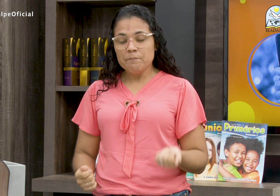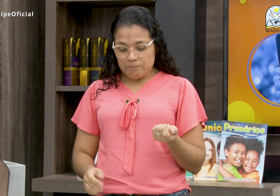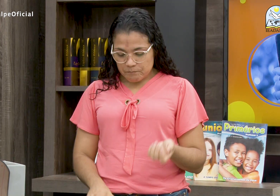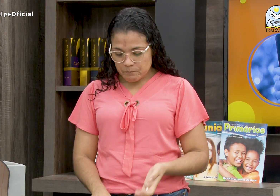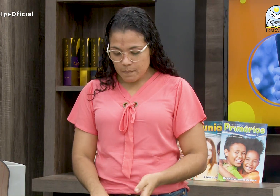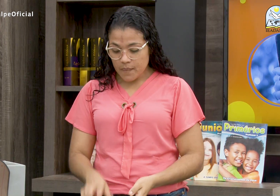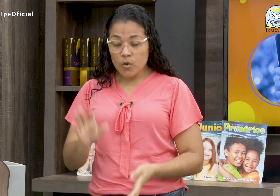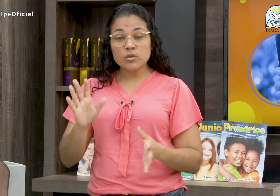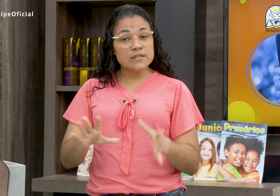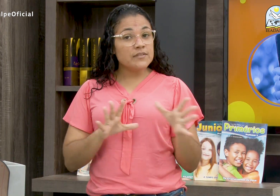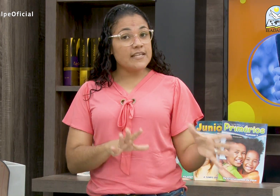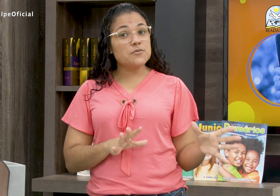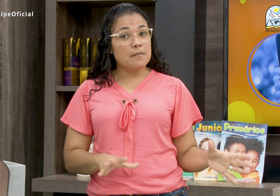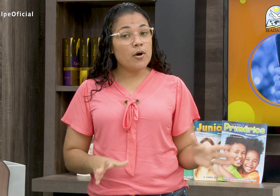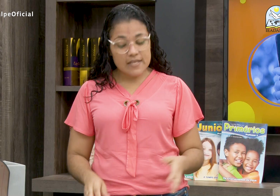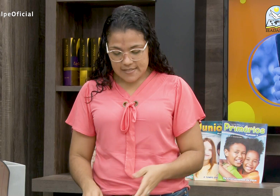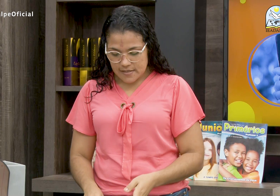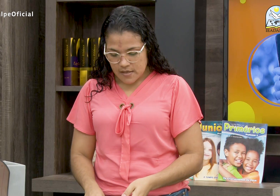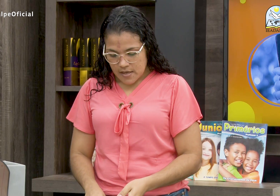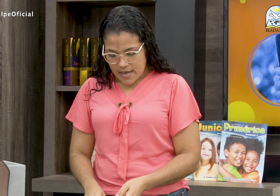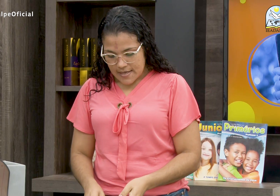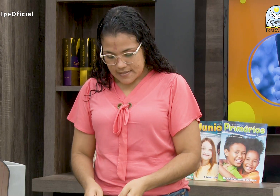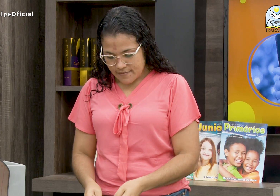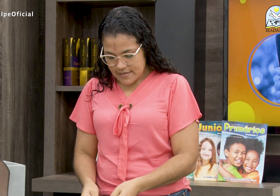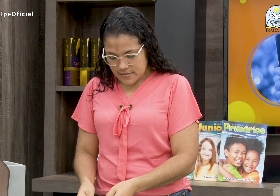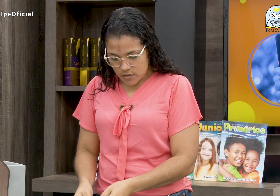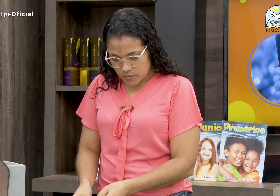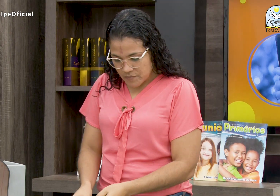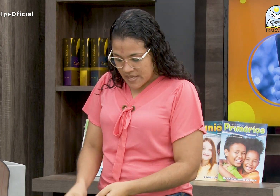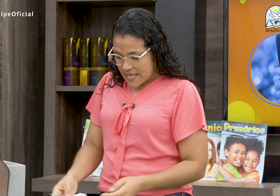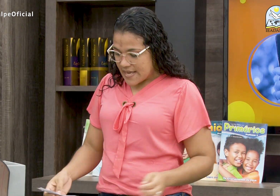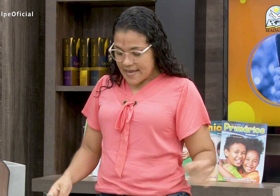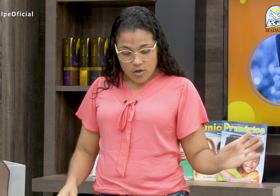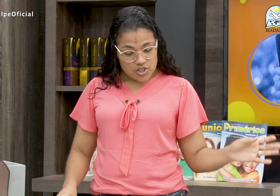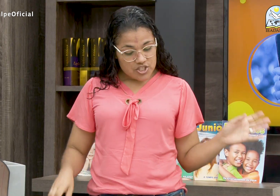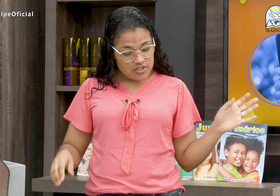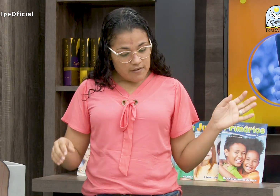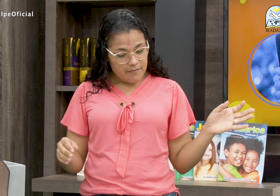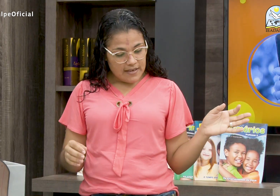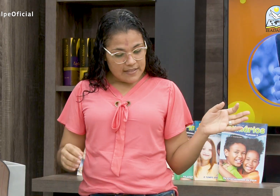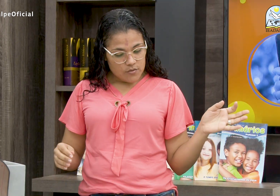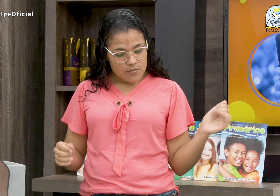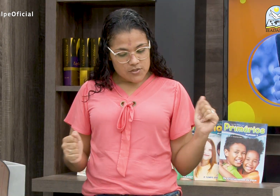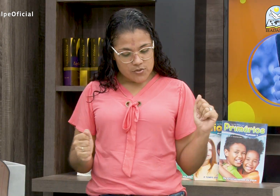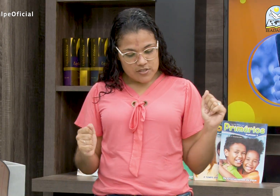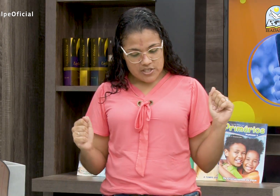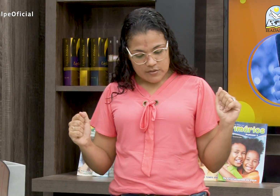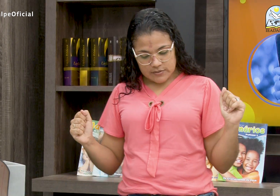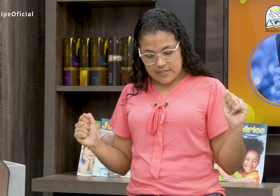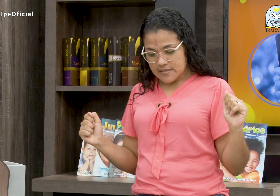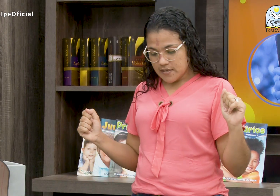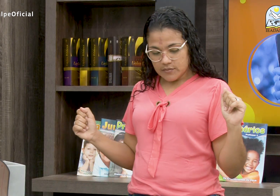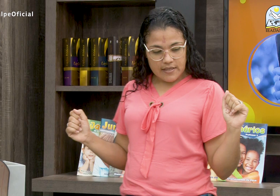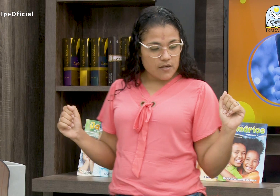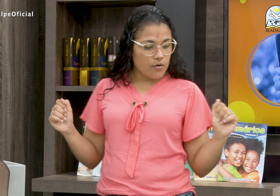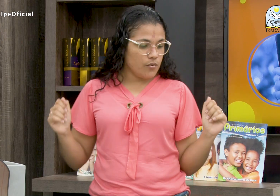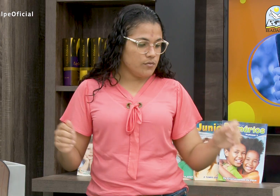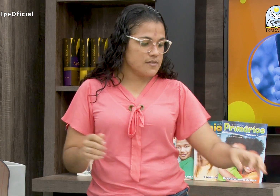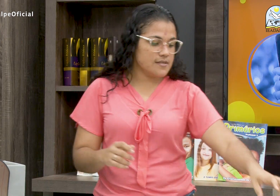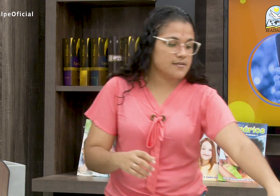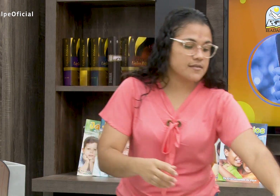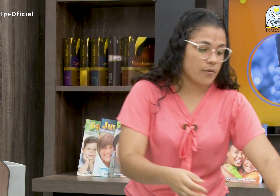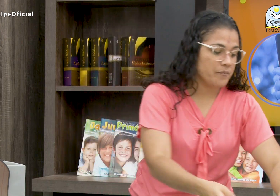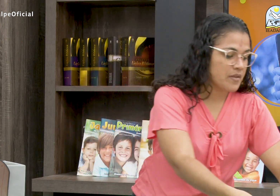tá? Contanto que eles memorizem esse versículo. E aí hoje a gente vai falar de algumas coisas que aconteceram, né,